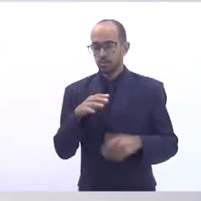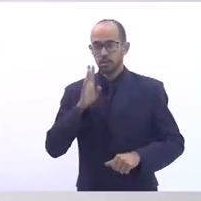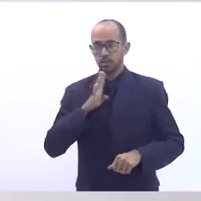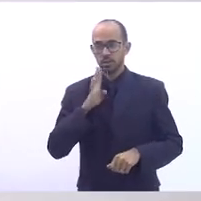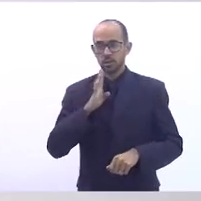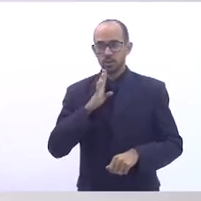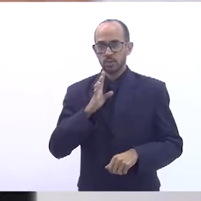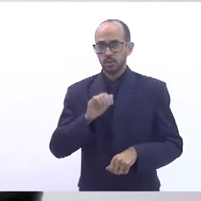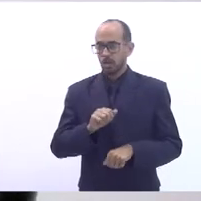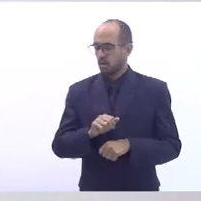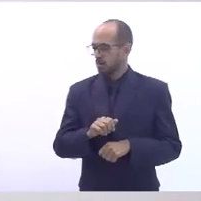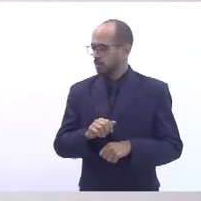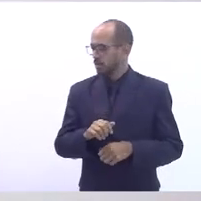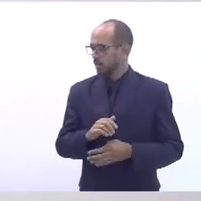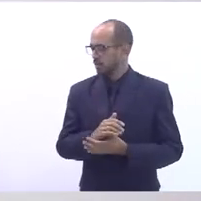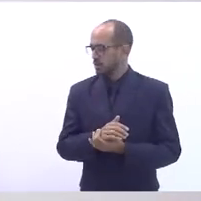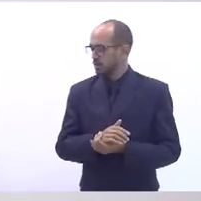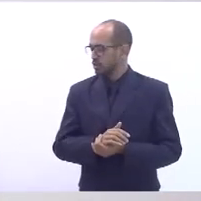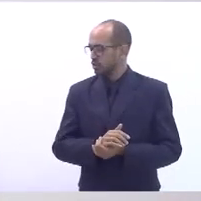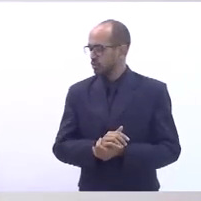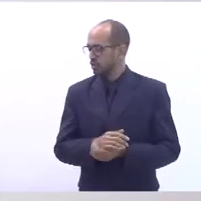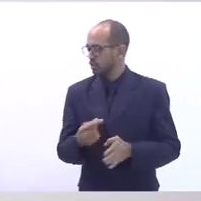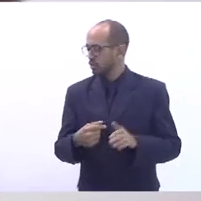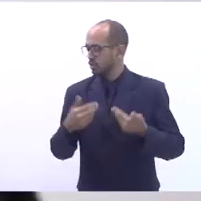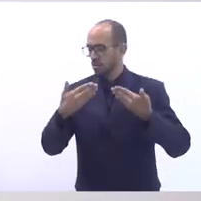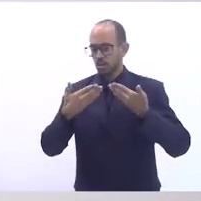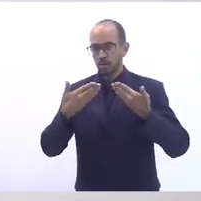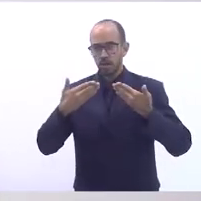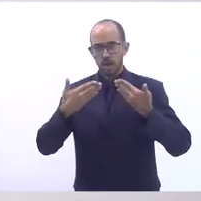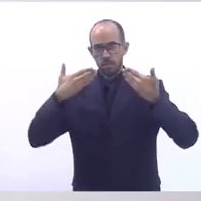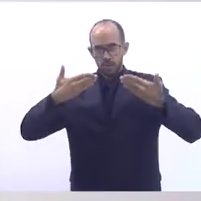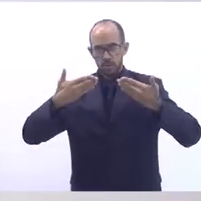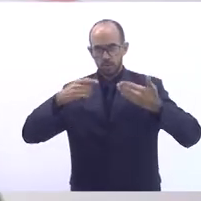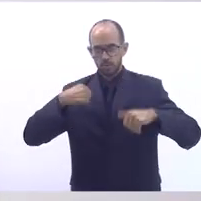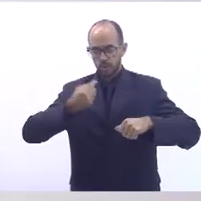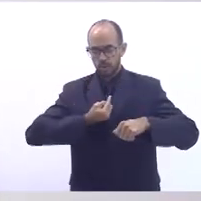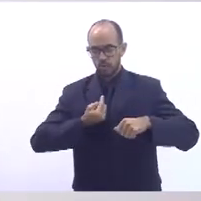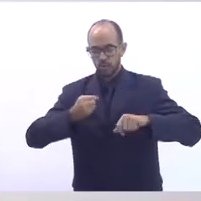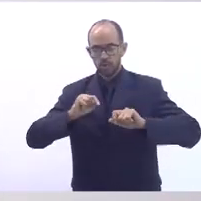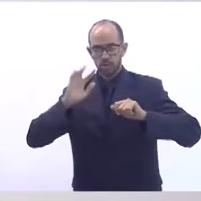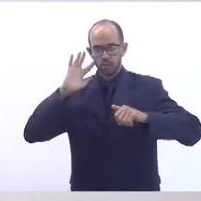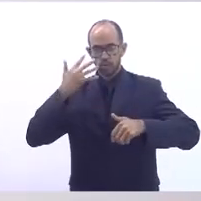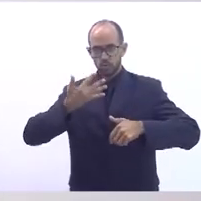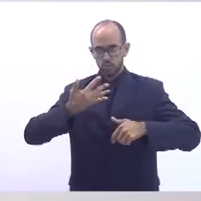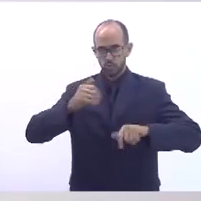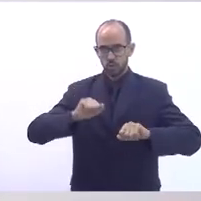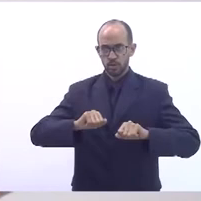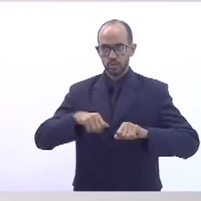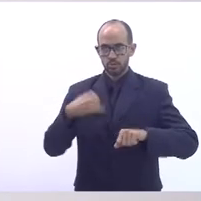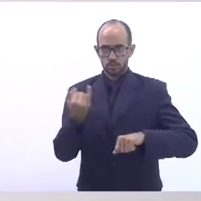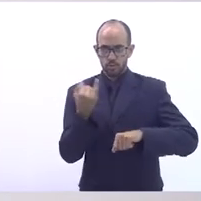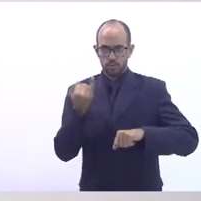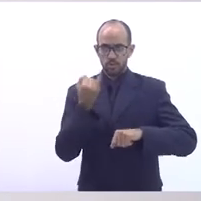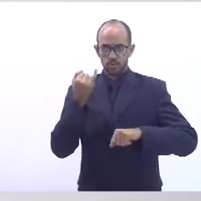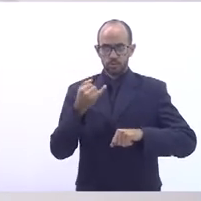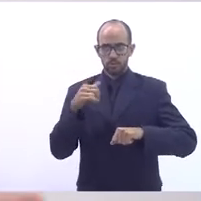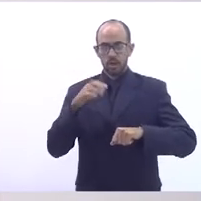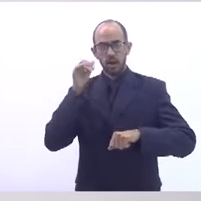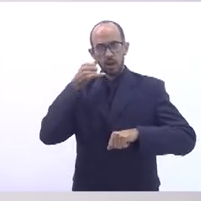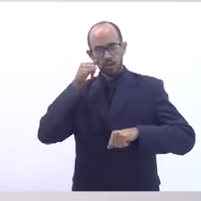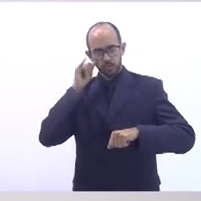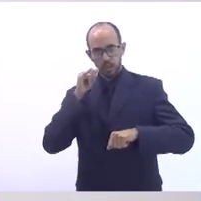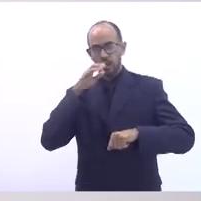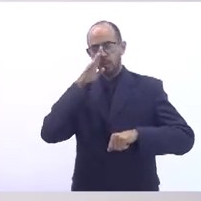deles e apresentam para nós as soluções ideais para evitar pelo menos o